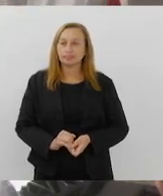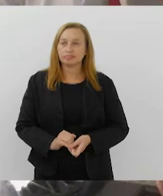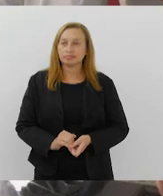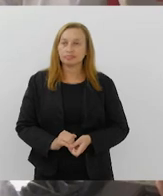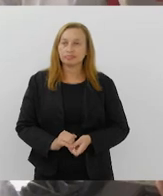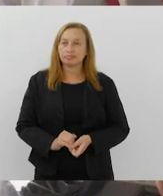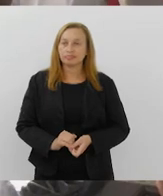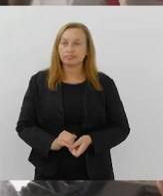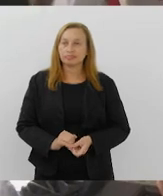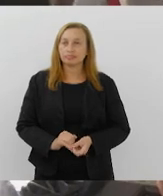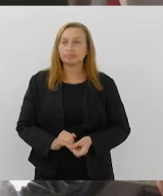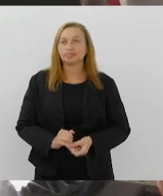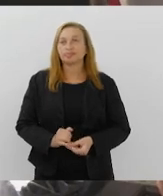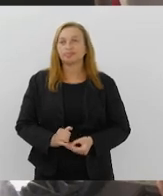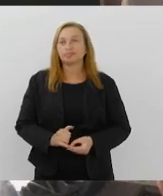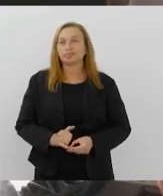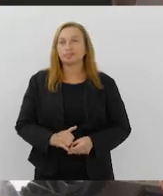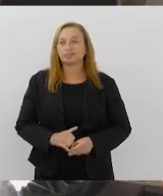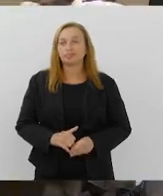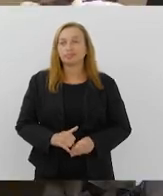Não precisa.